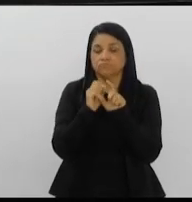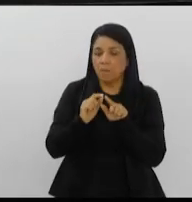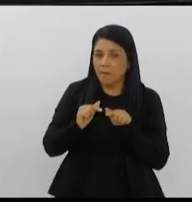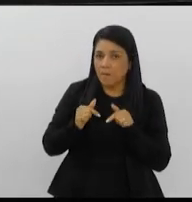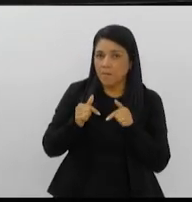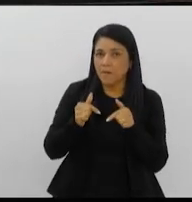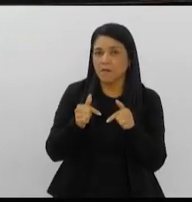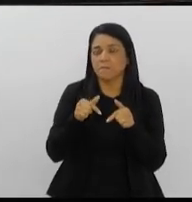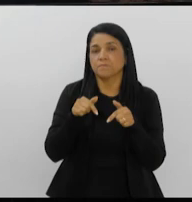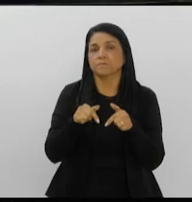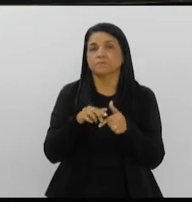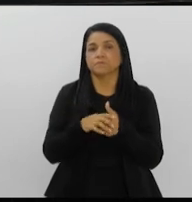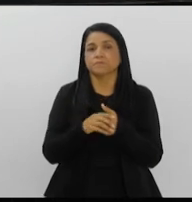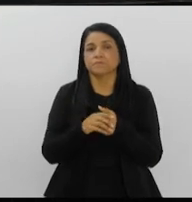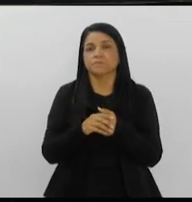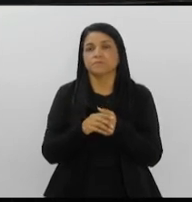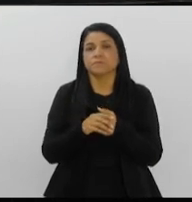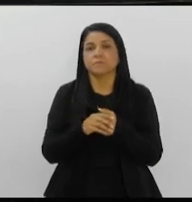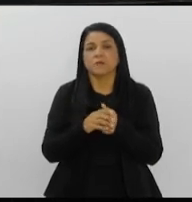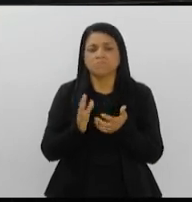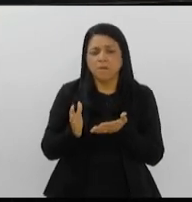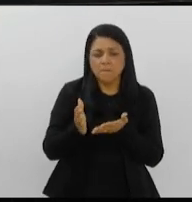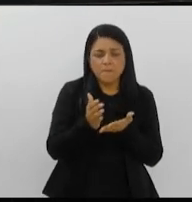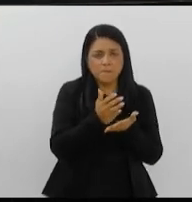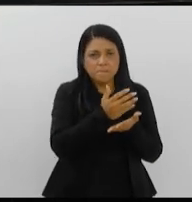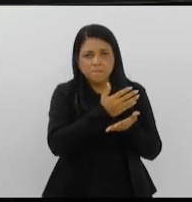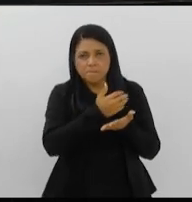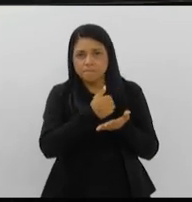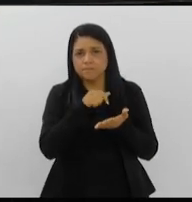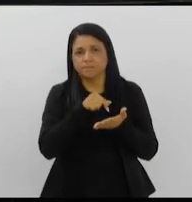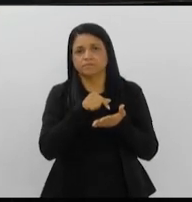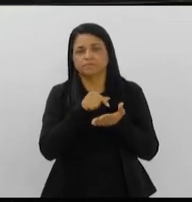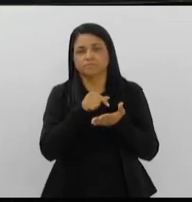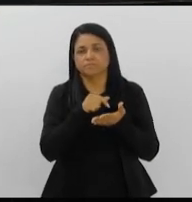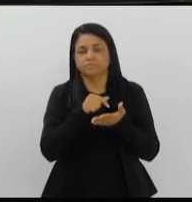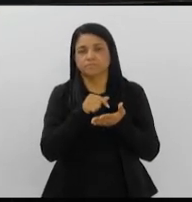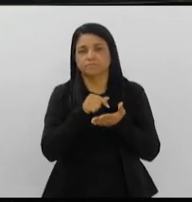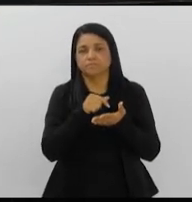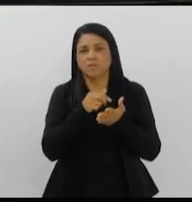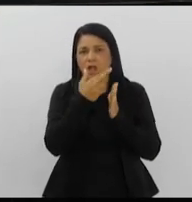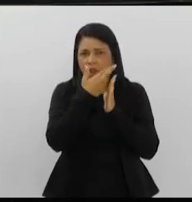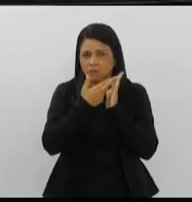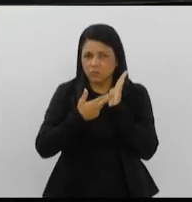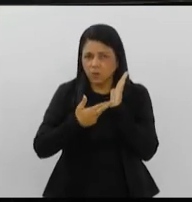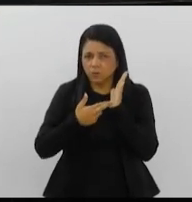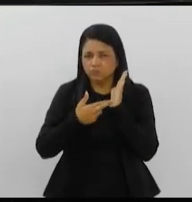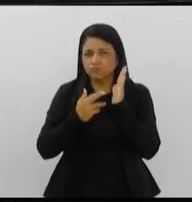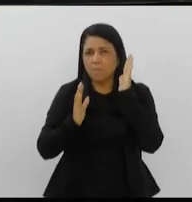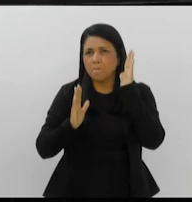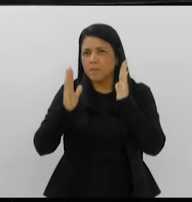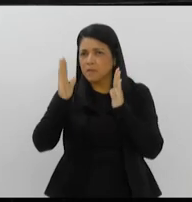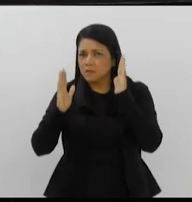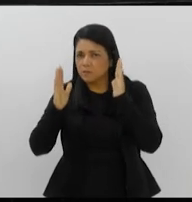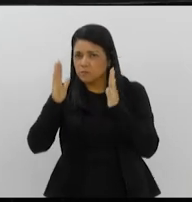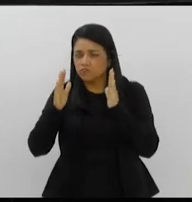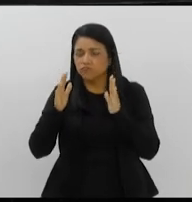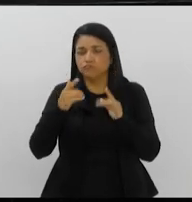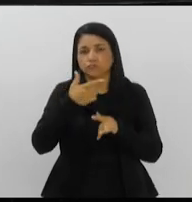operacional, levantou o período de